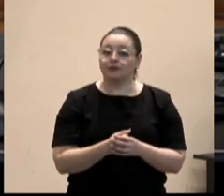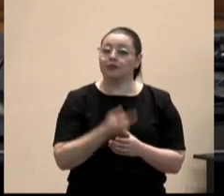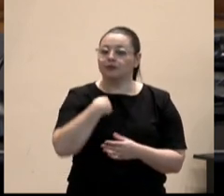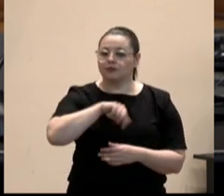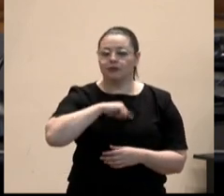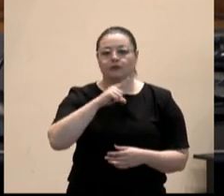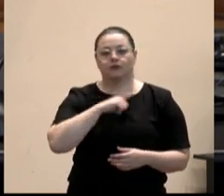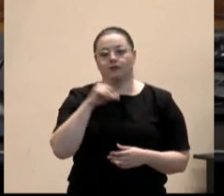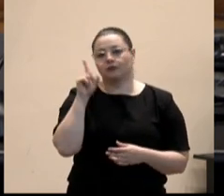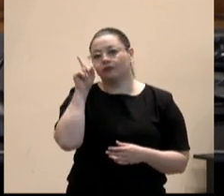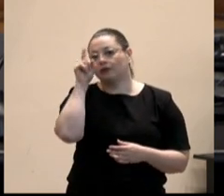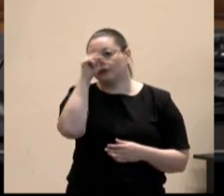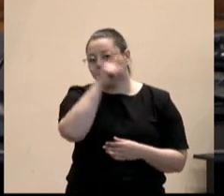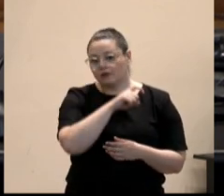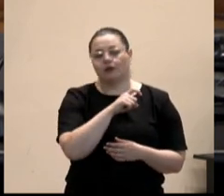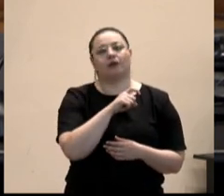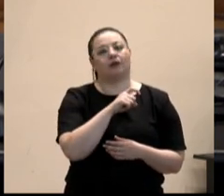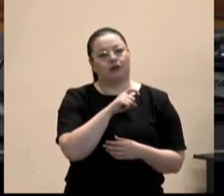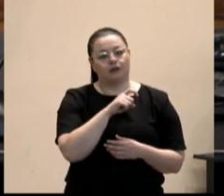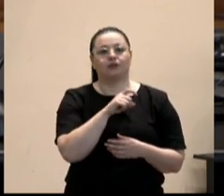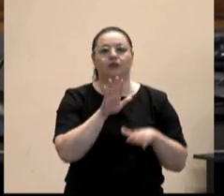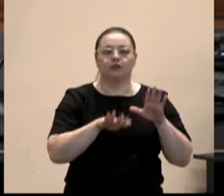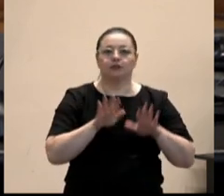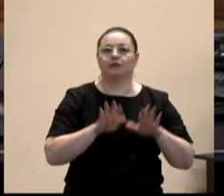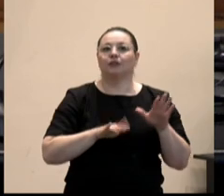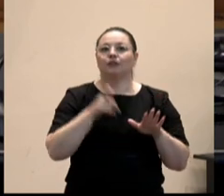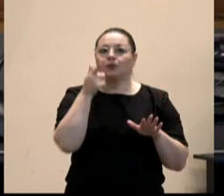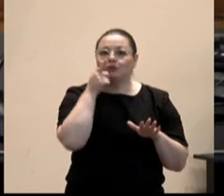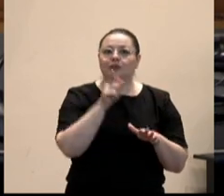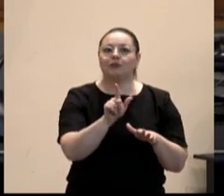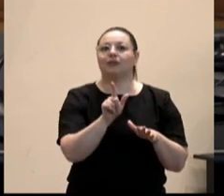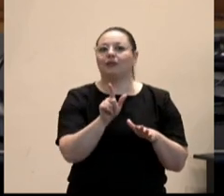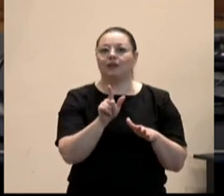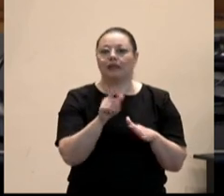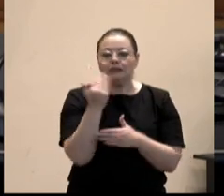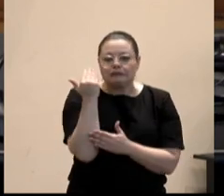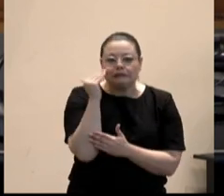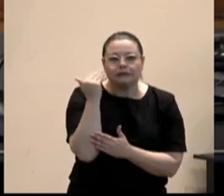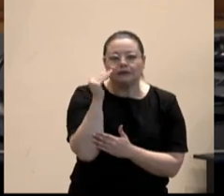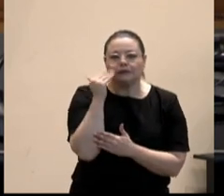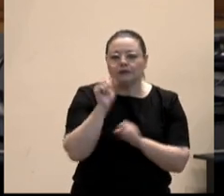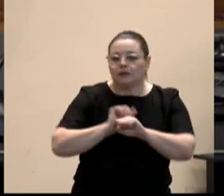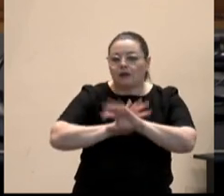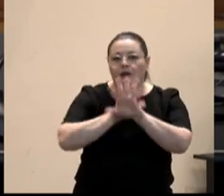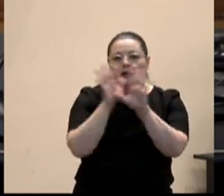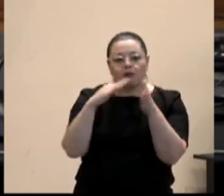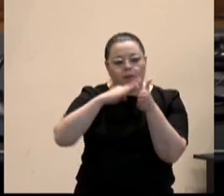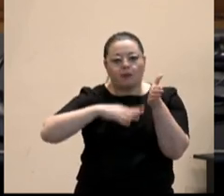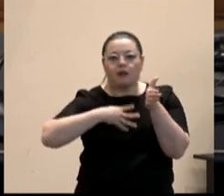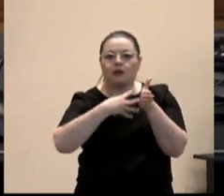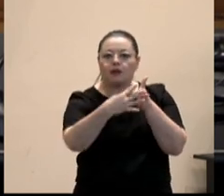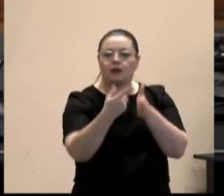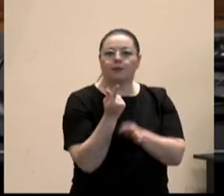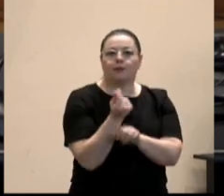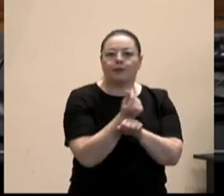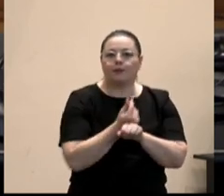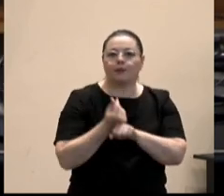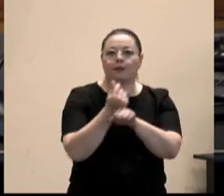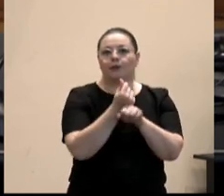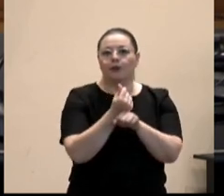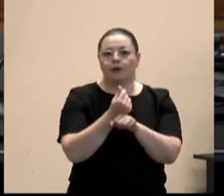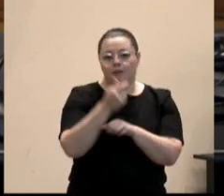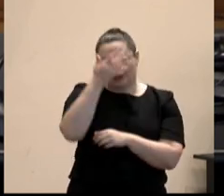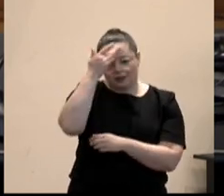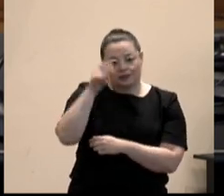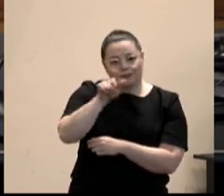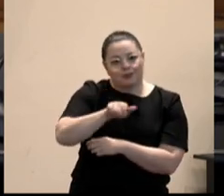muitas vezes, de traduzir as planilhas orçamentárias para que os conselheiros